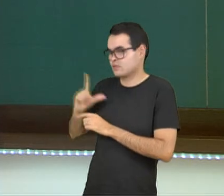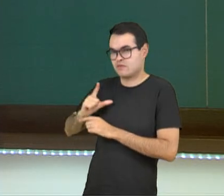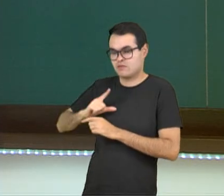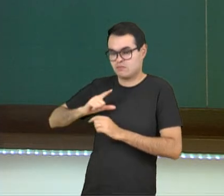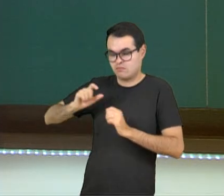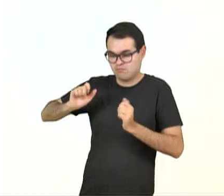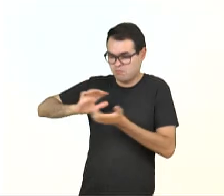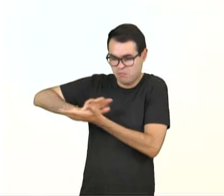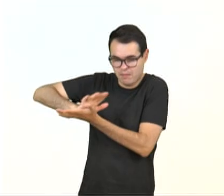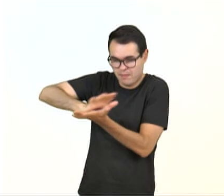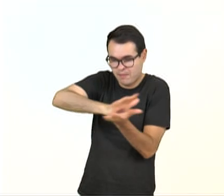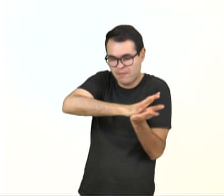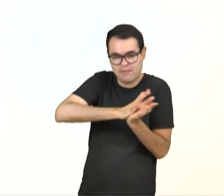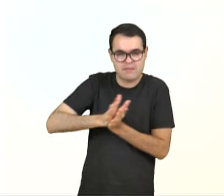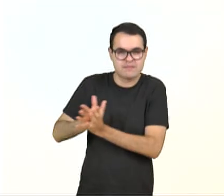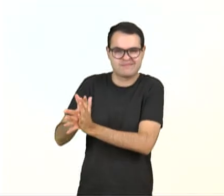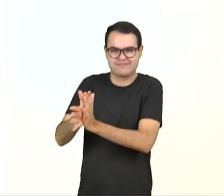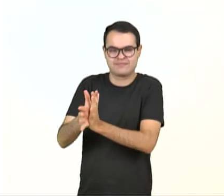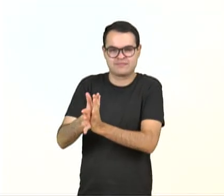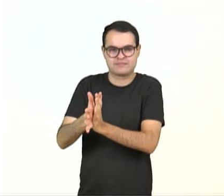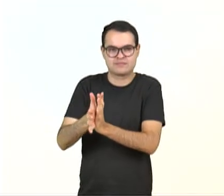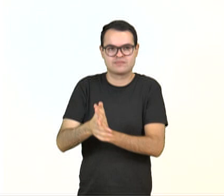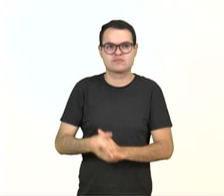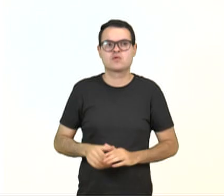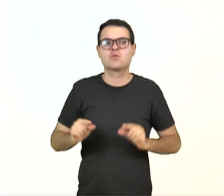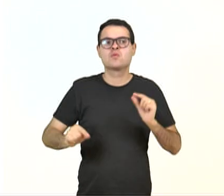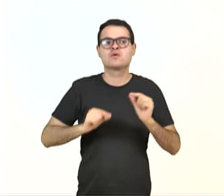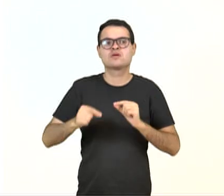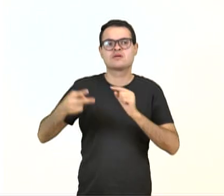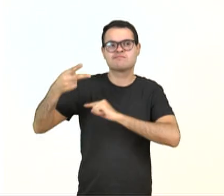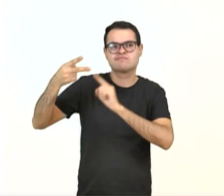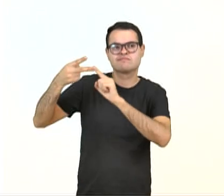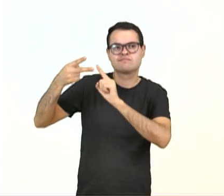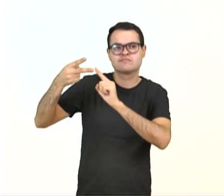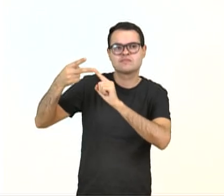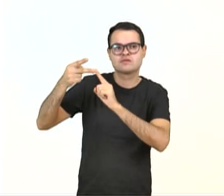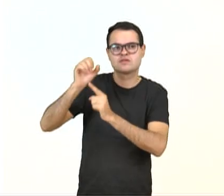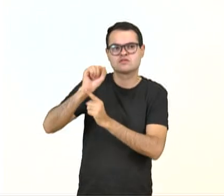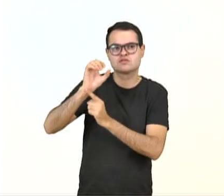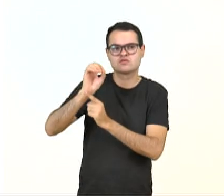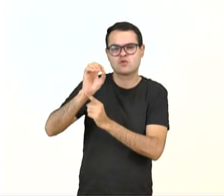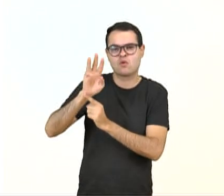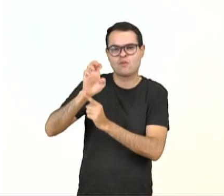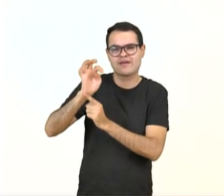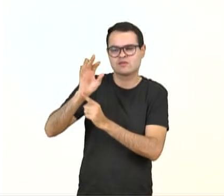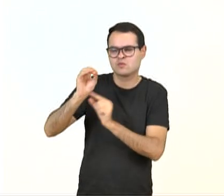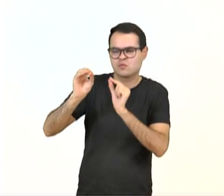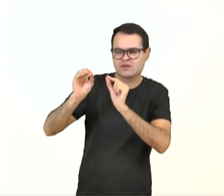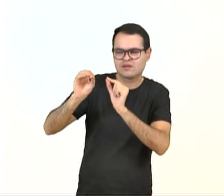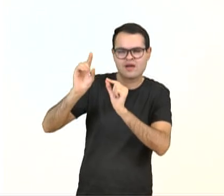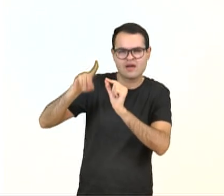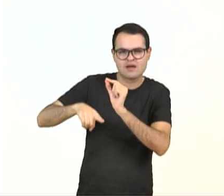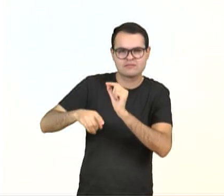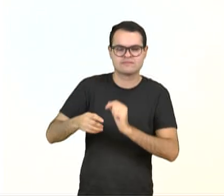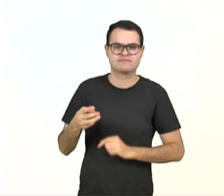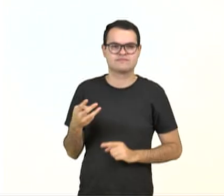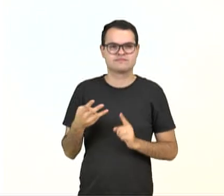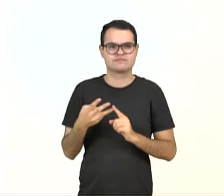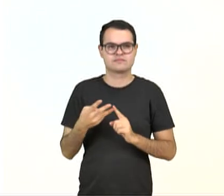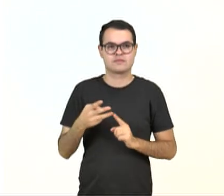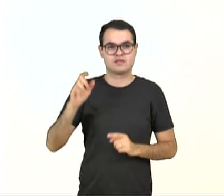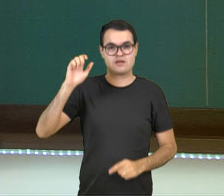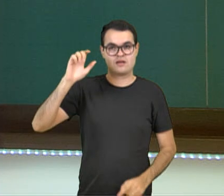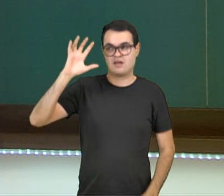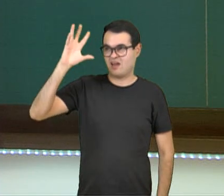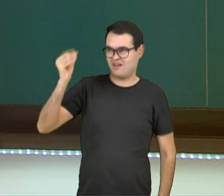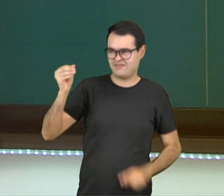O que foi o Levanta Soweto? E o que será que aconteceu? A África tem